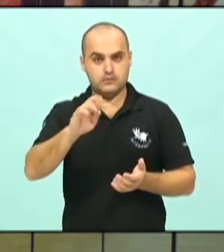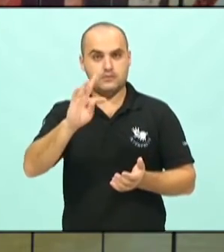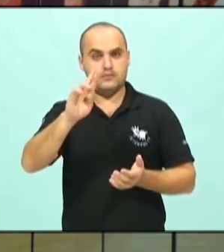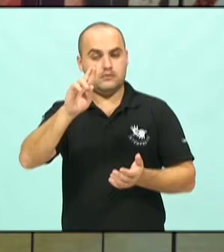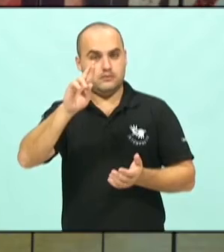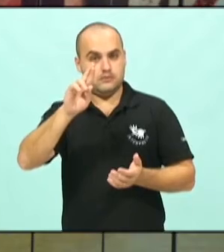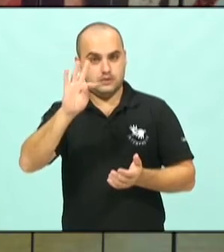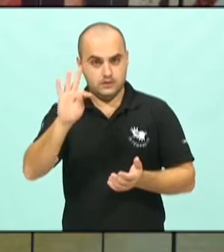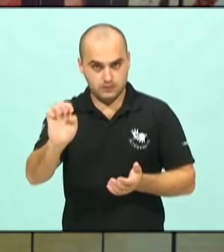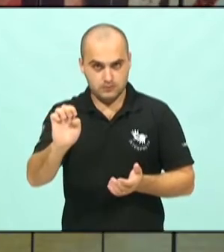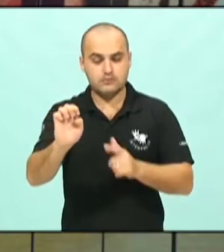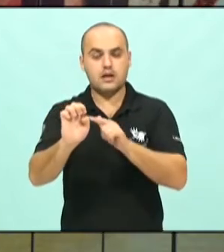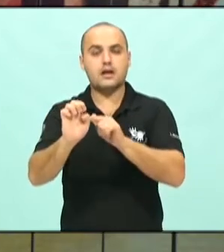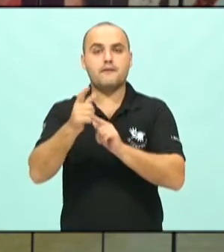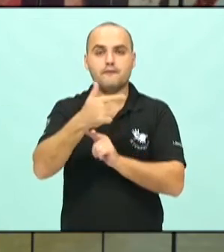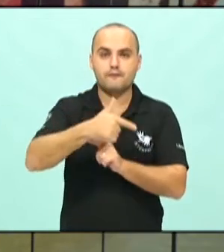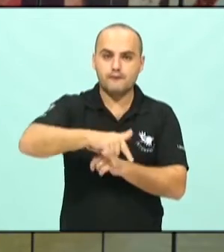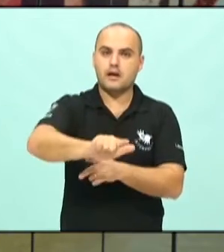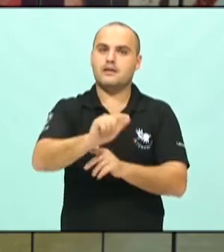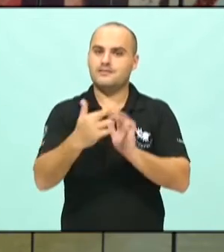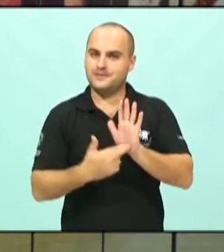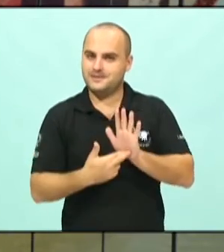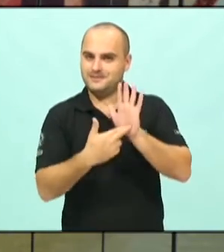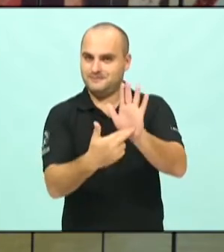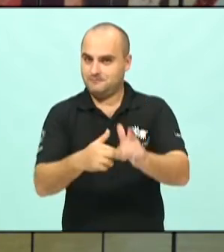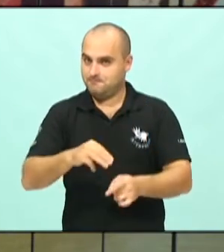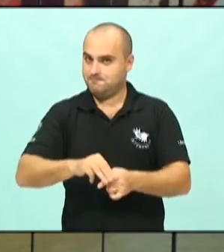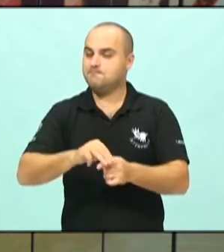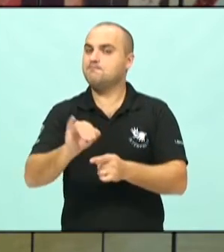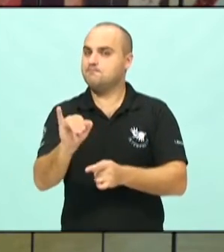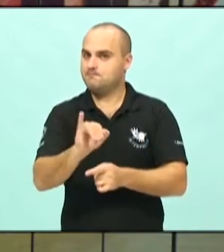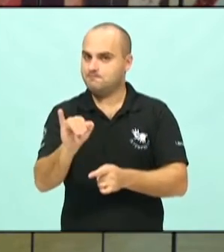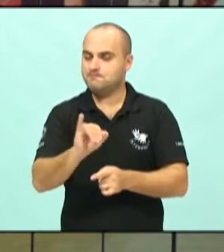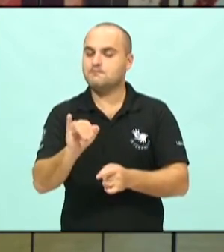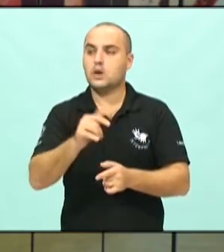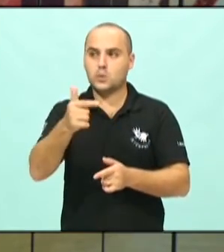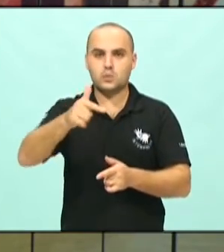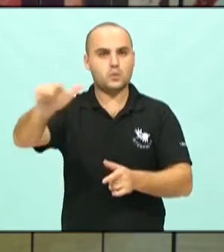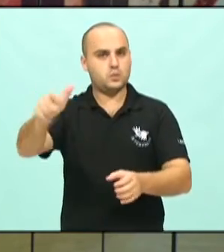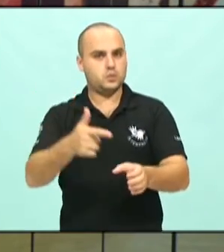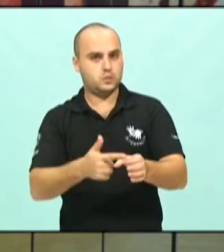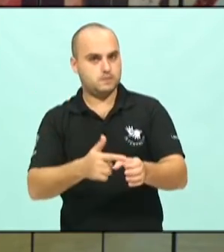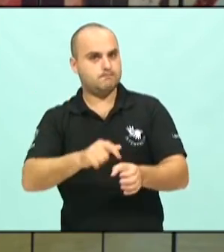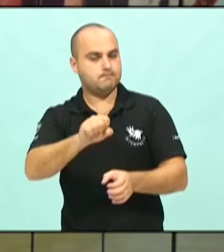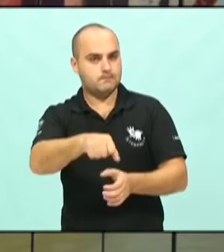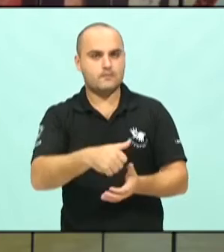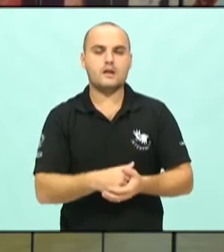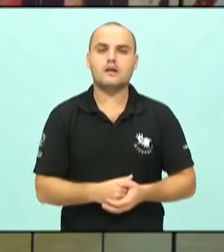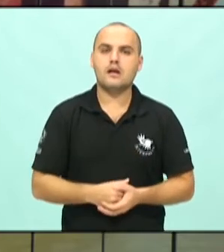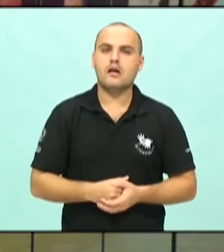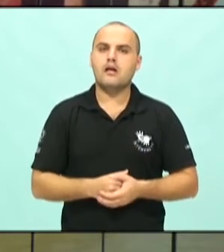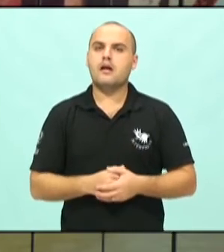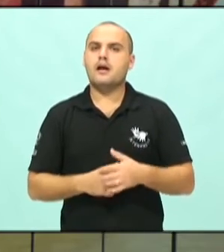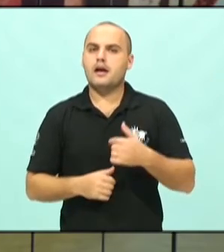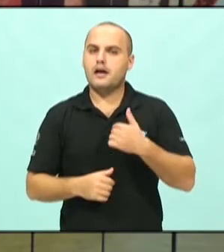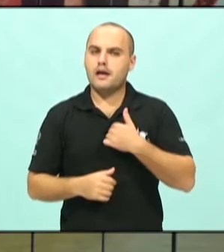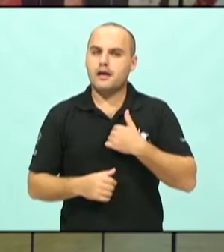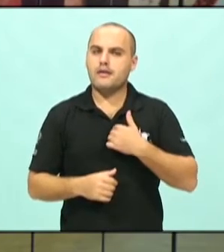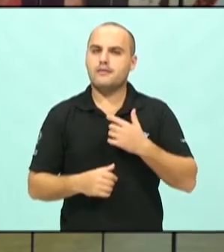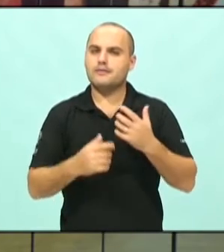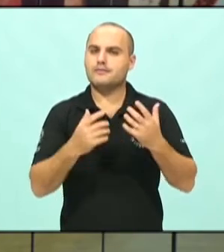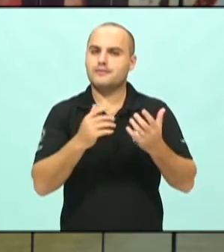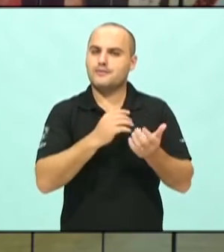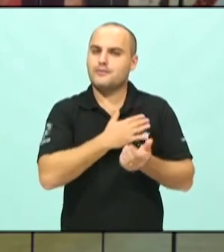gente representa o município fora de Itajaí, nós estamos resgatando, que eu tenho um carinho especial, que é os